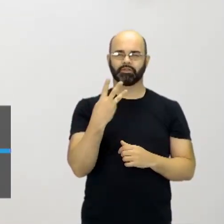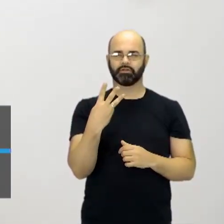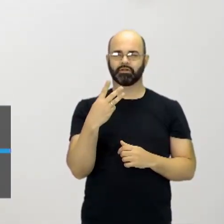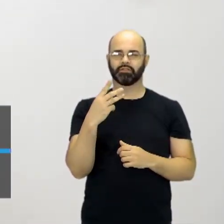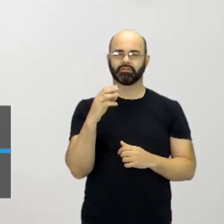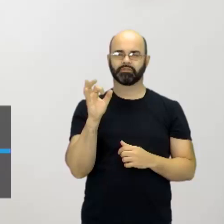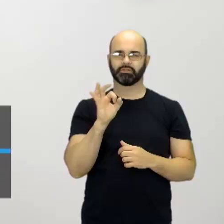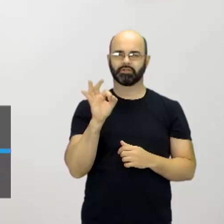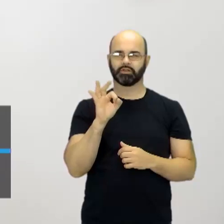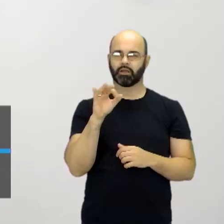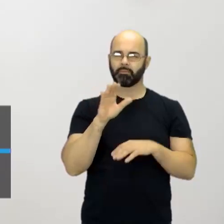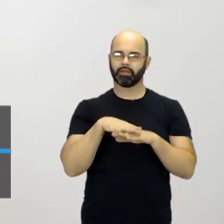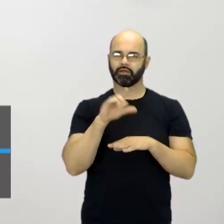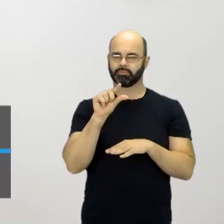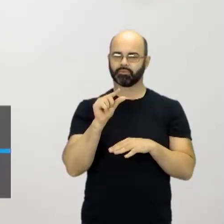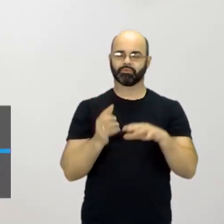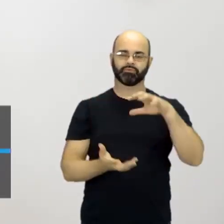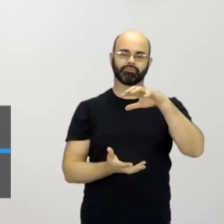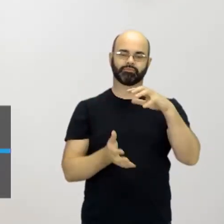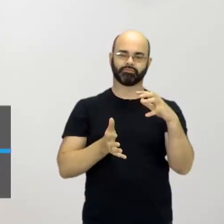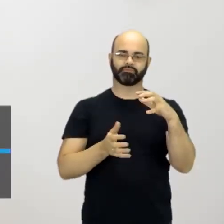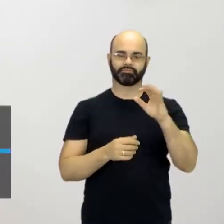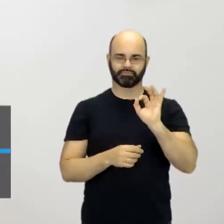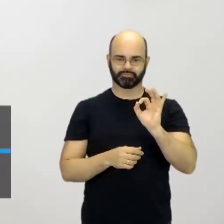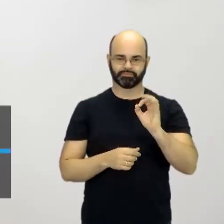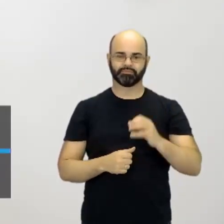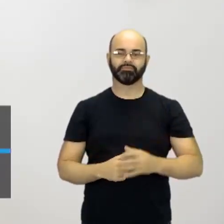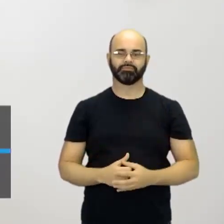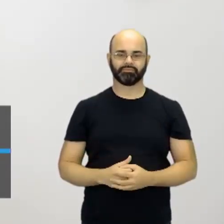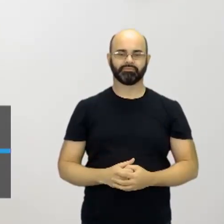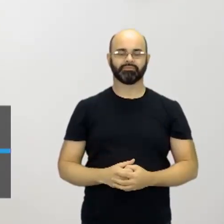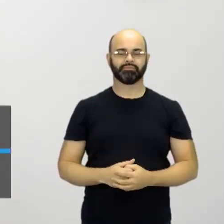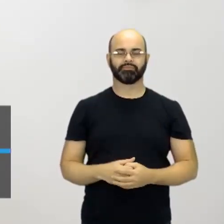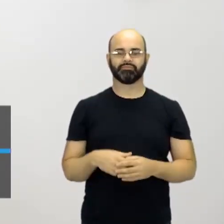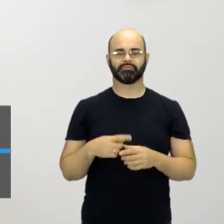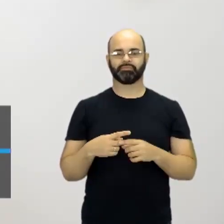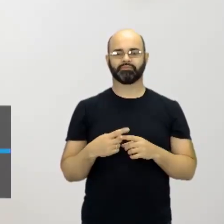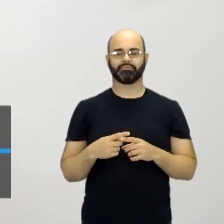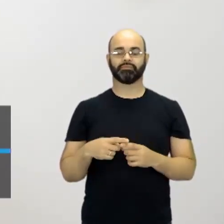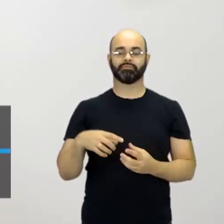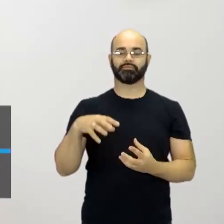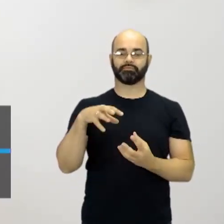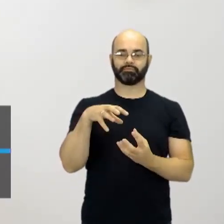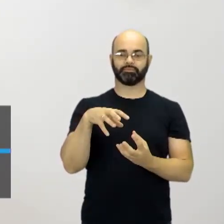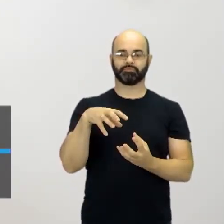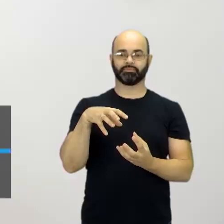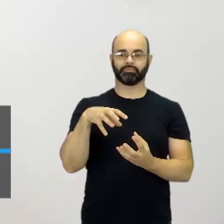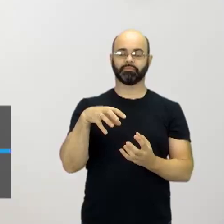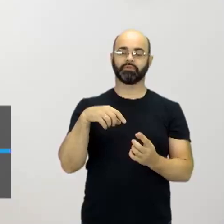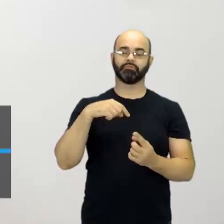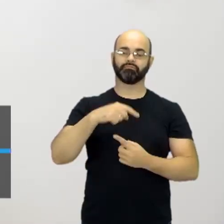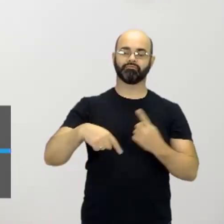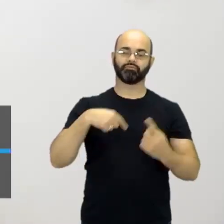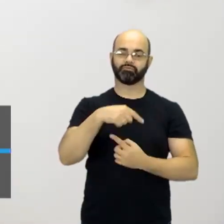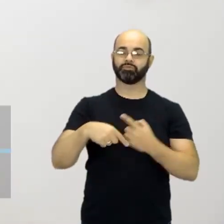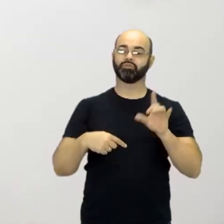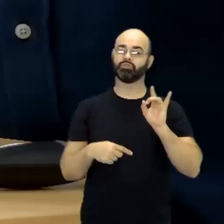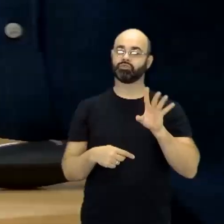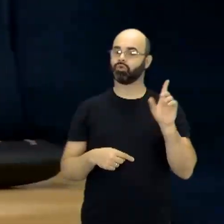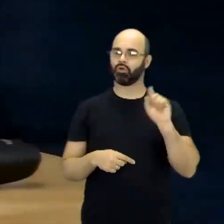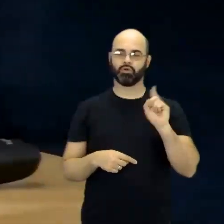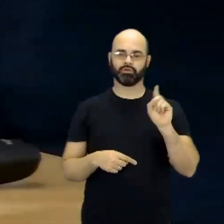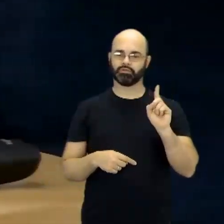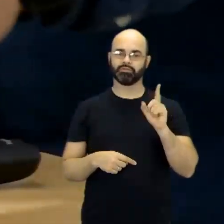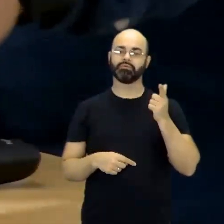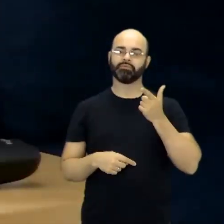é isso Professor isso aqui é importante porque a a terra não tem só um movimento de rotação a gente vai falar de outros movimentos também